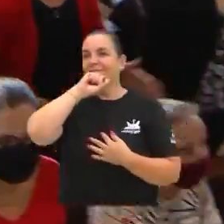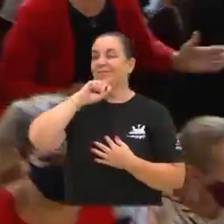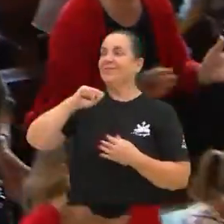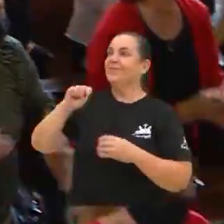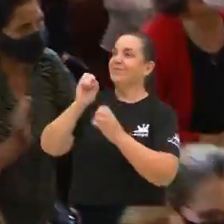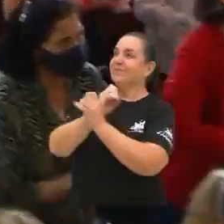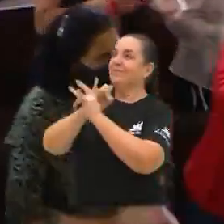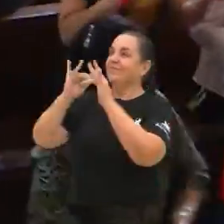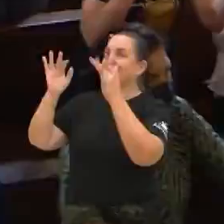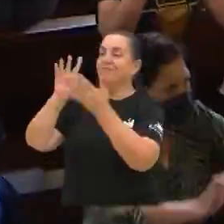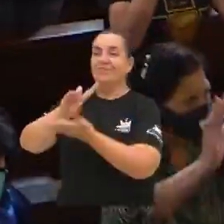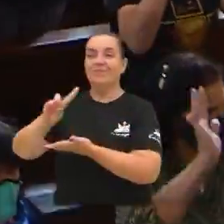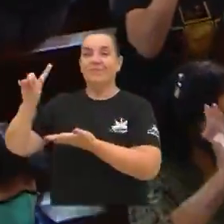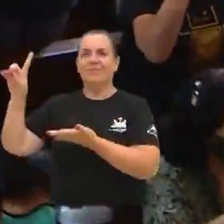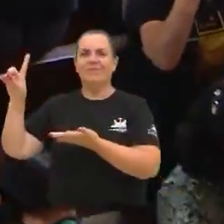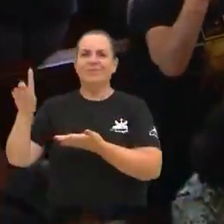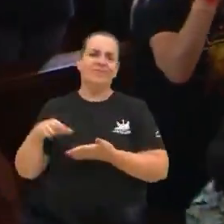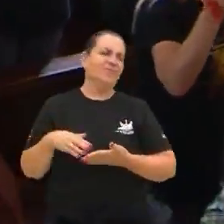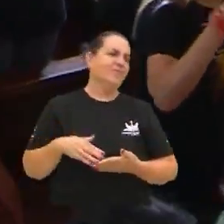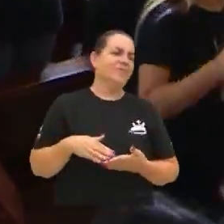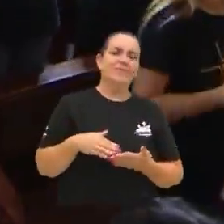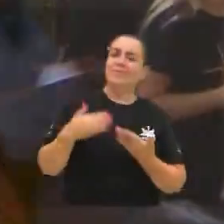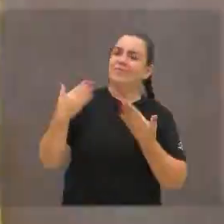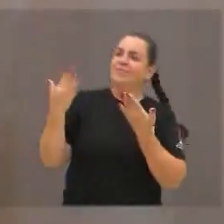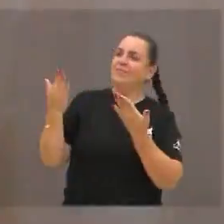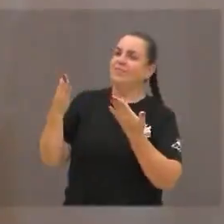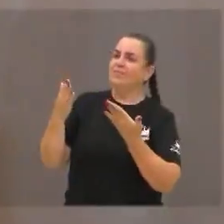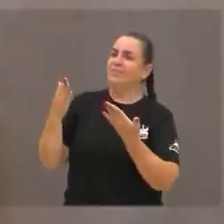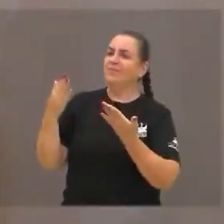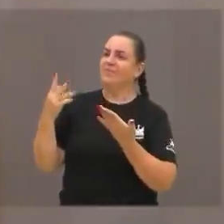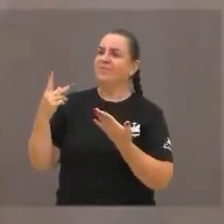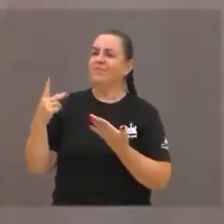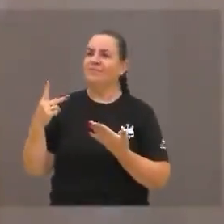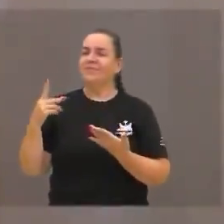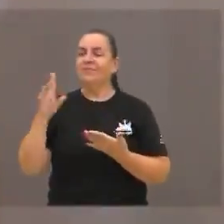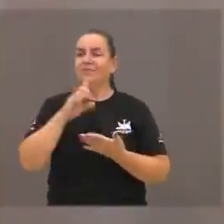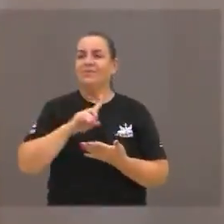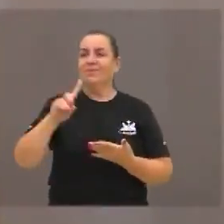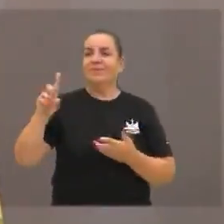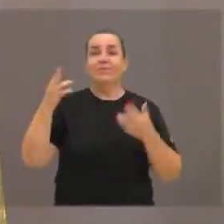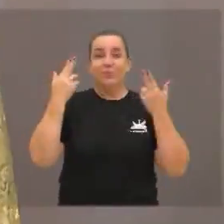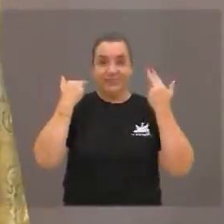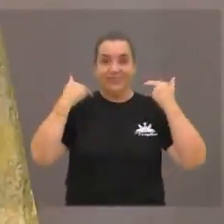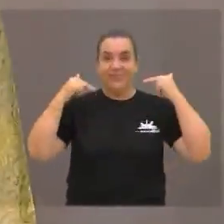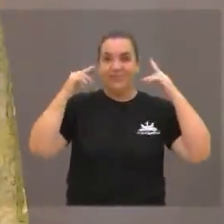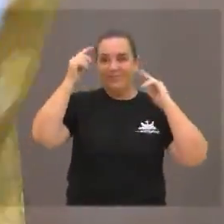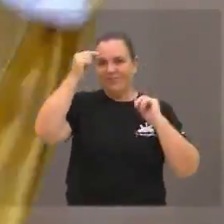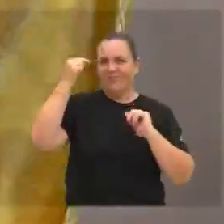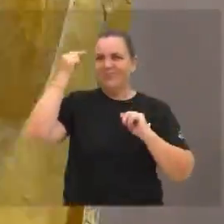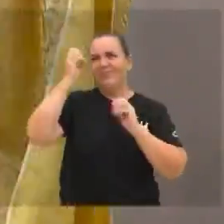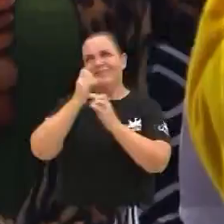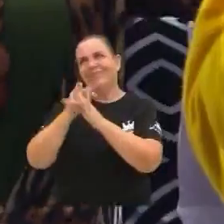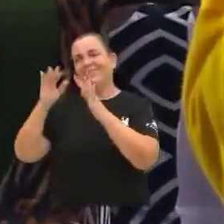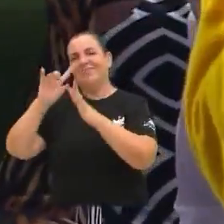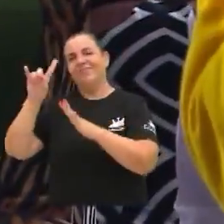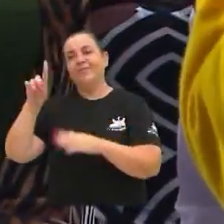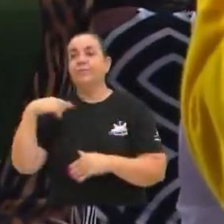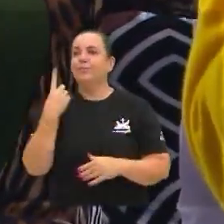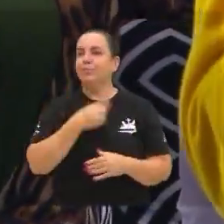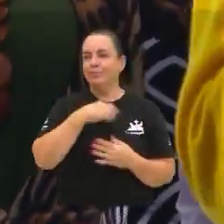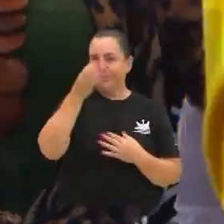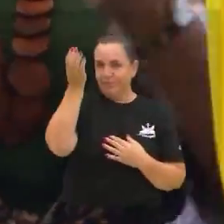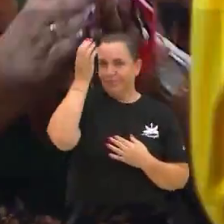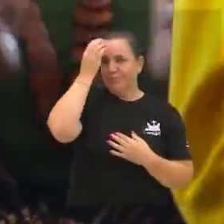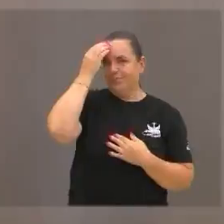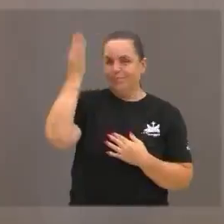Unigênito do Pai, glória a Deus. Voz de Deus, Cordeiro Santo, glória a